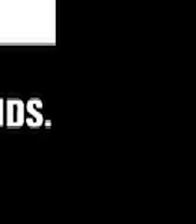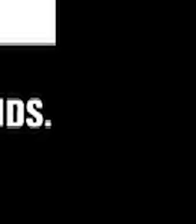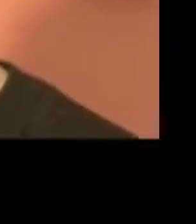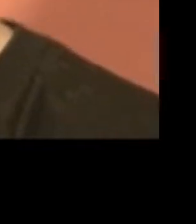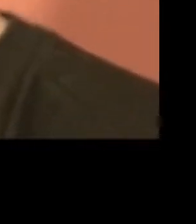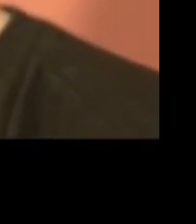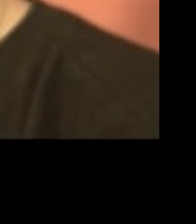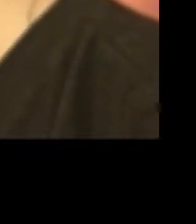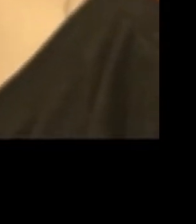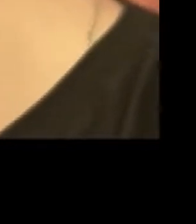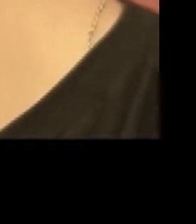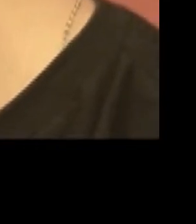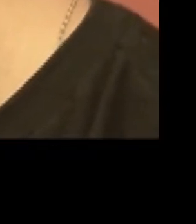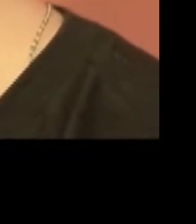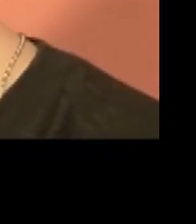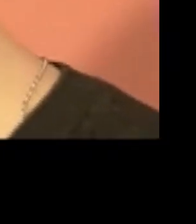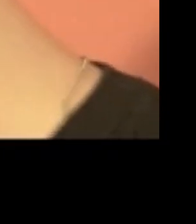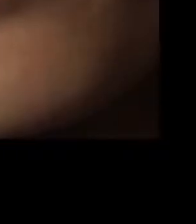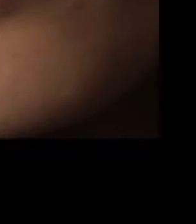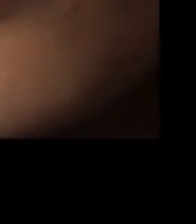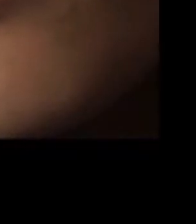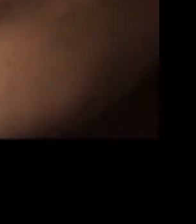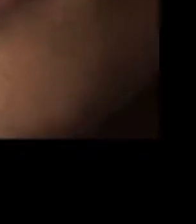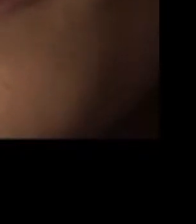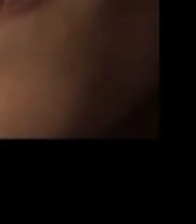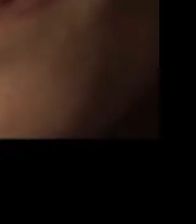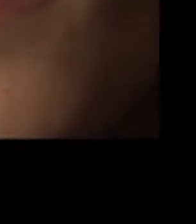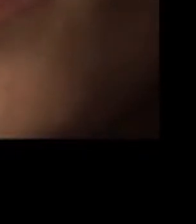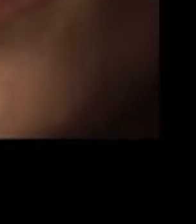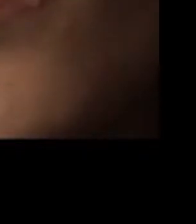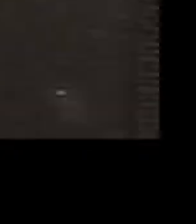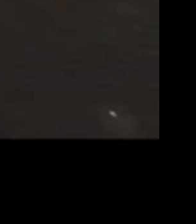Ela sorri, chora,